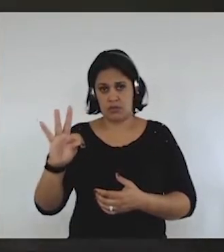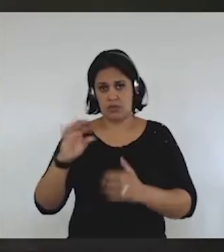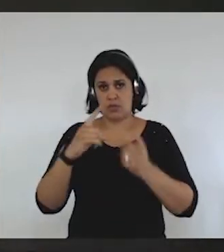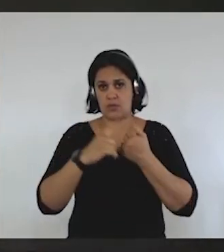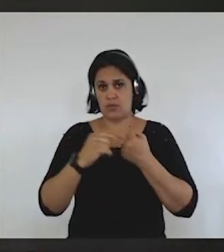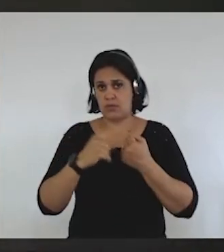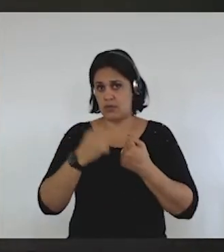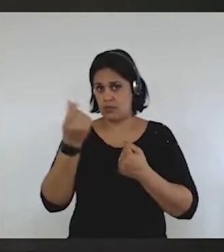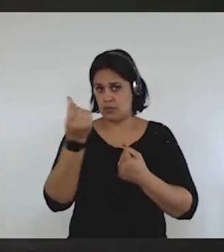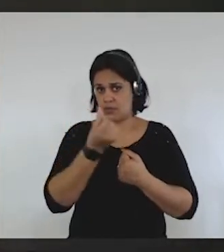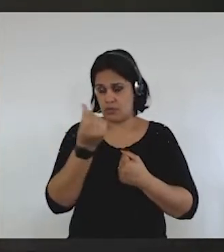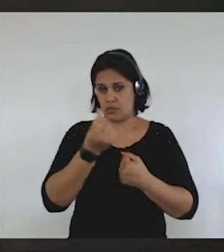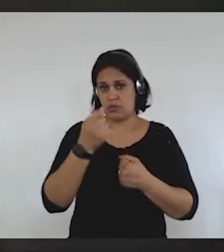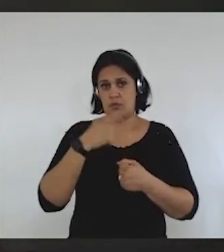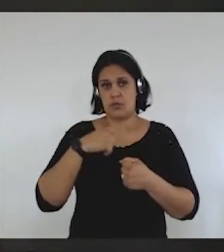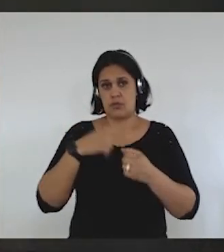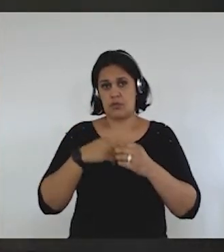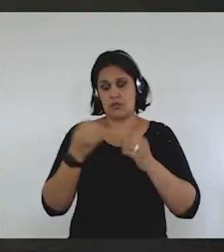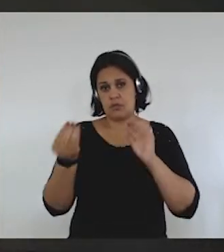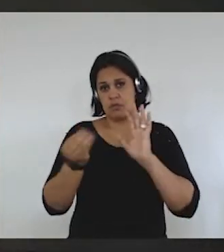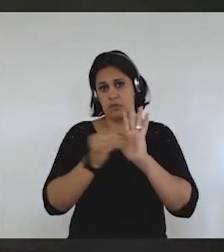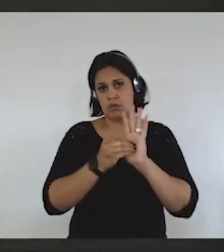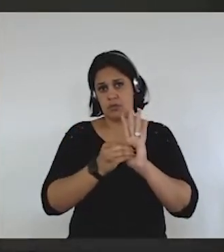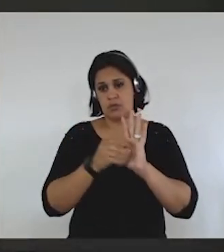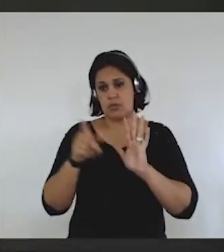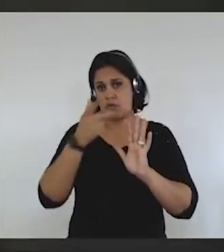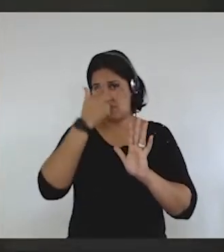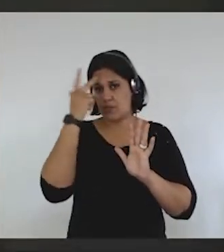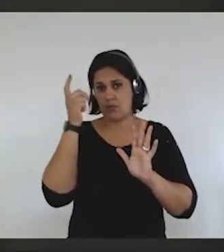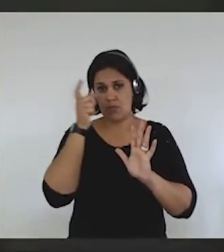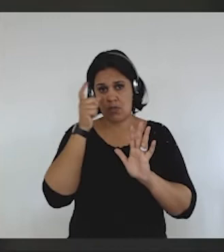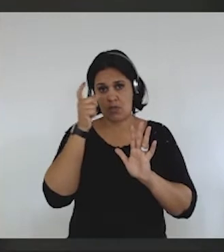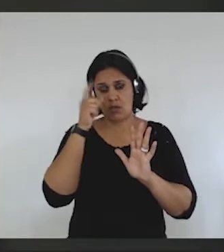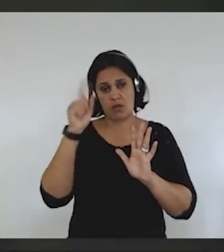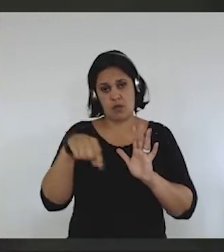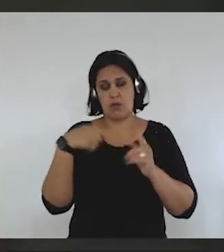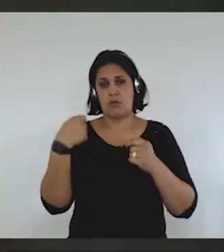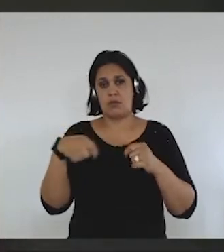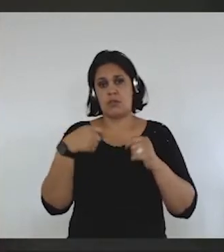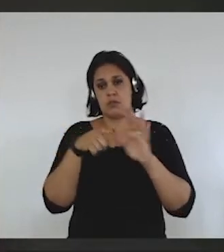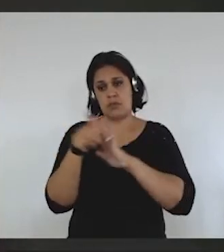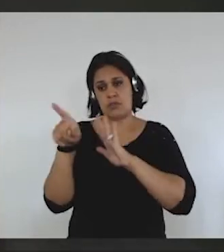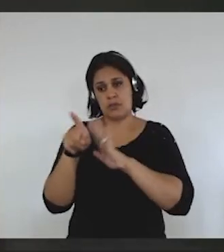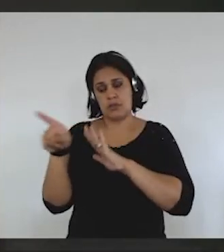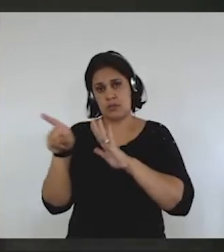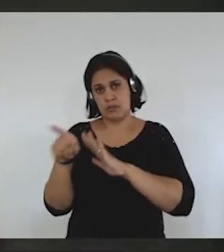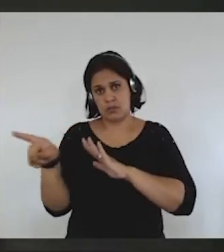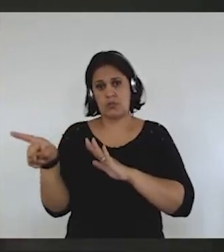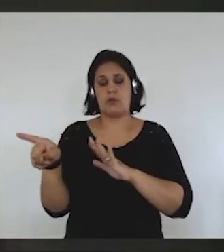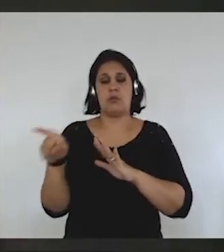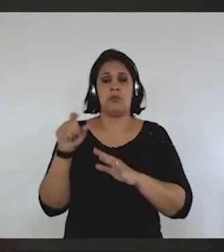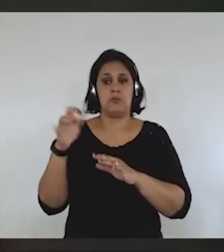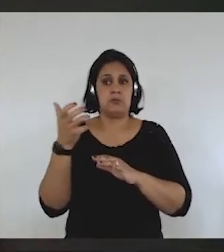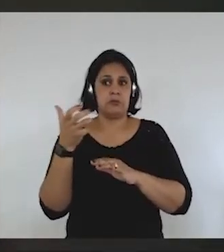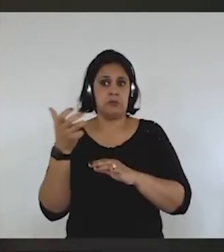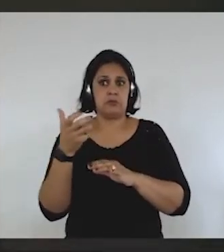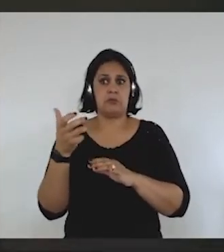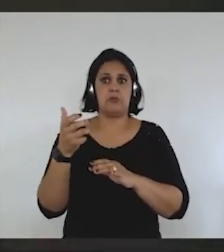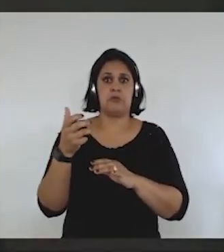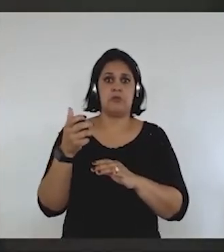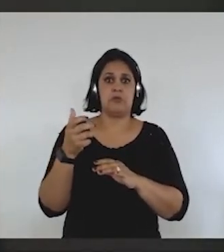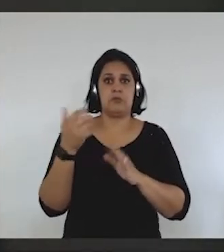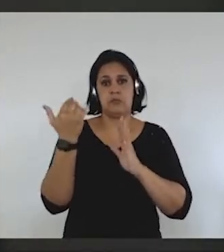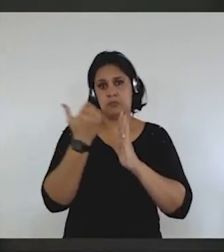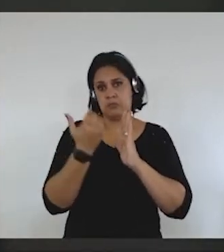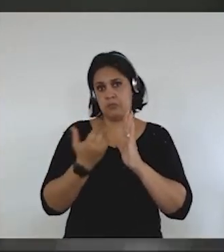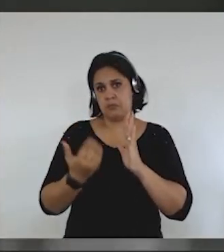que estabelece que os povos interessados precisam ser consultados mediante procedimentos apropriados,